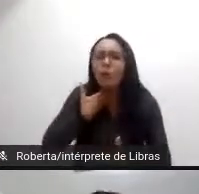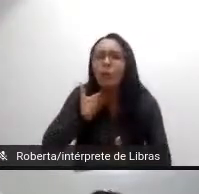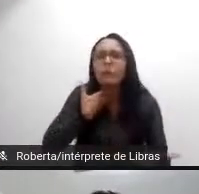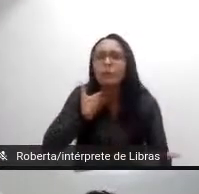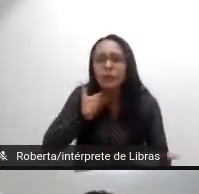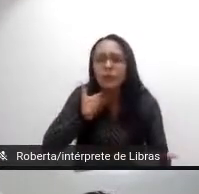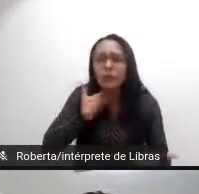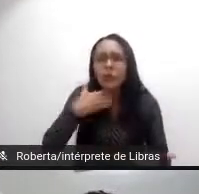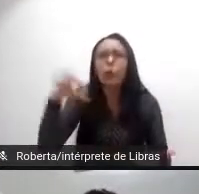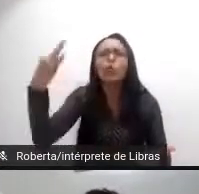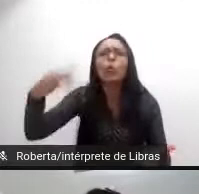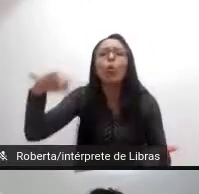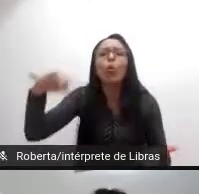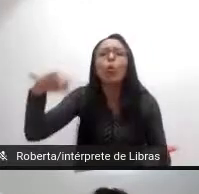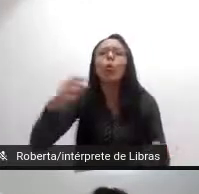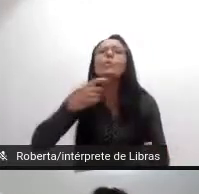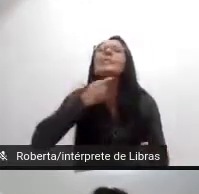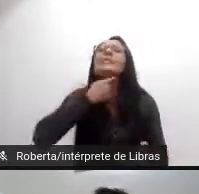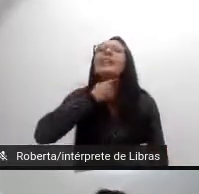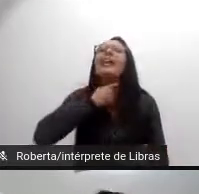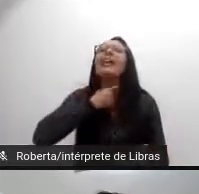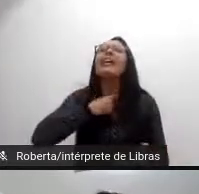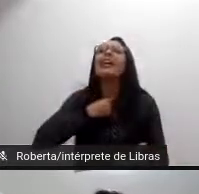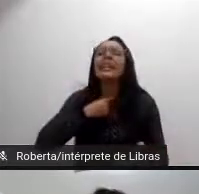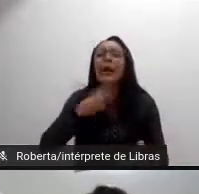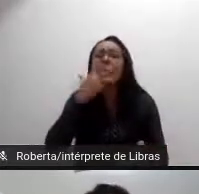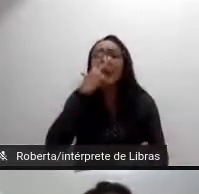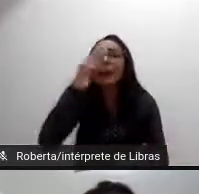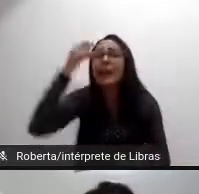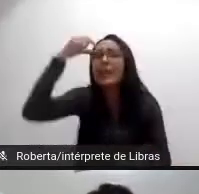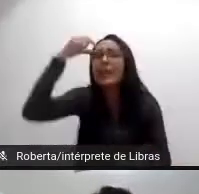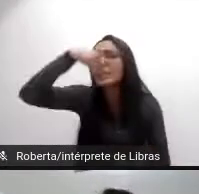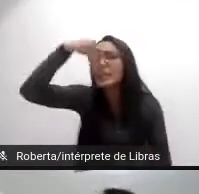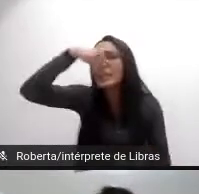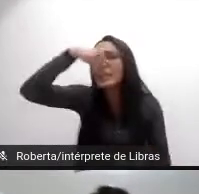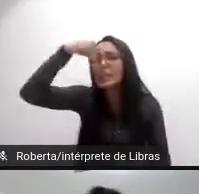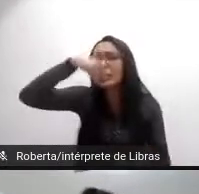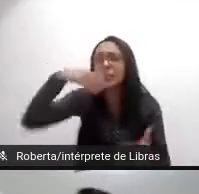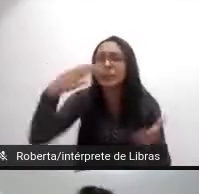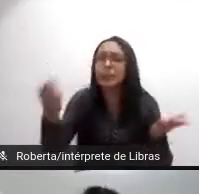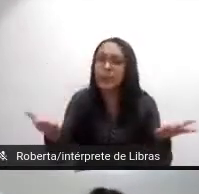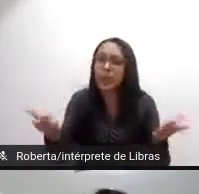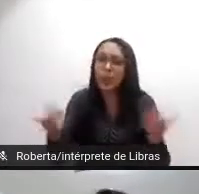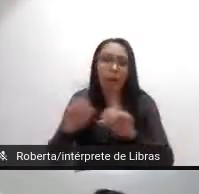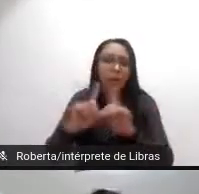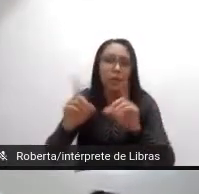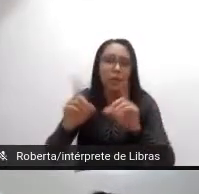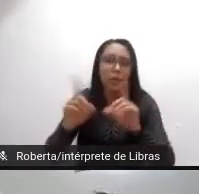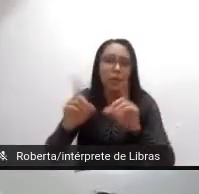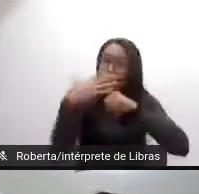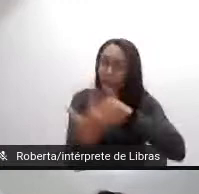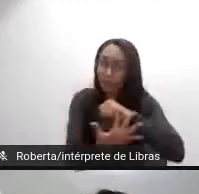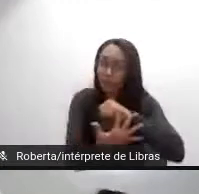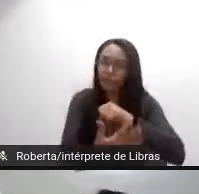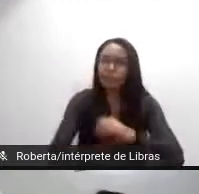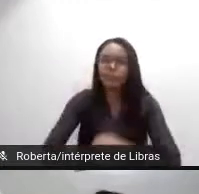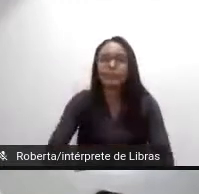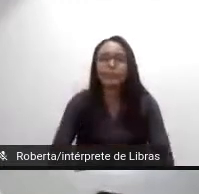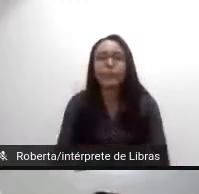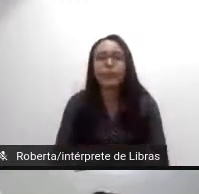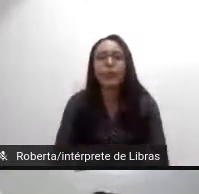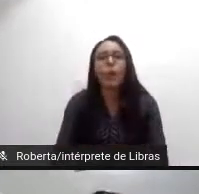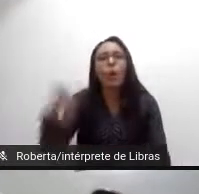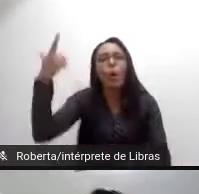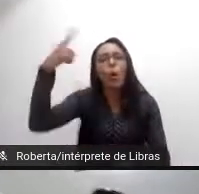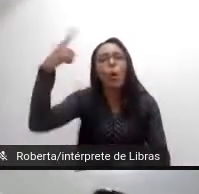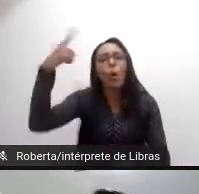sintomas realmente de como se fosse uma gripe comum, e, na verdade, é o coronavírus. Outro sinal e sintoma é